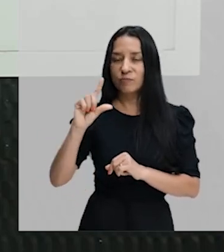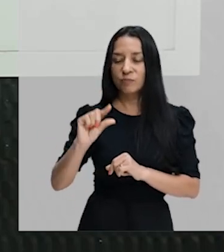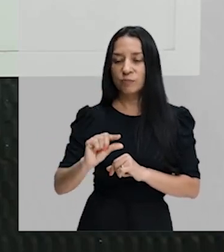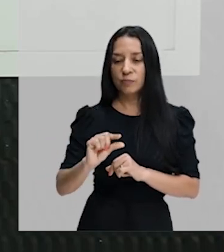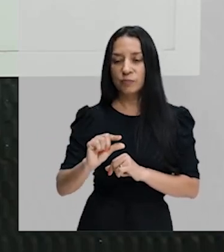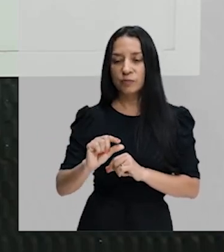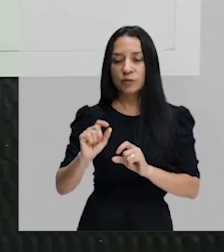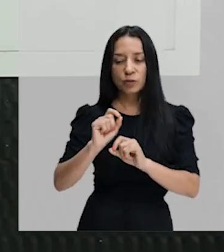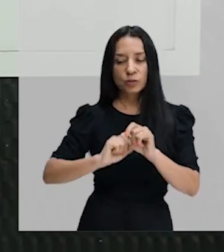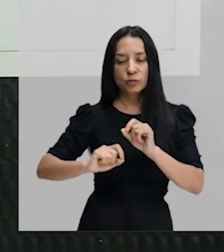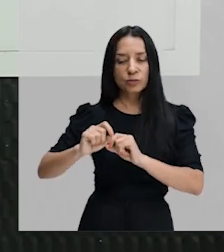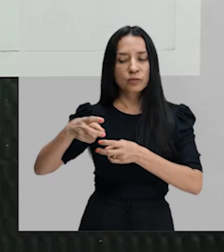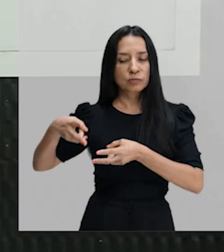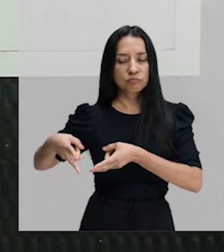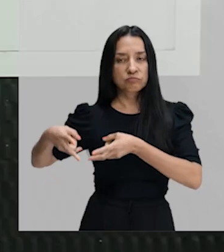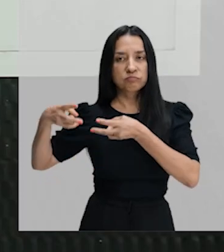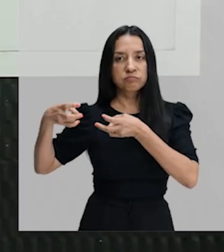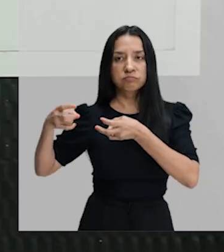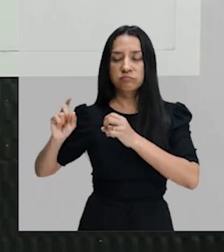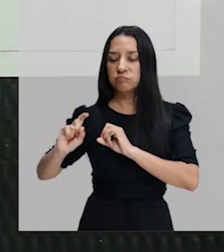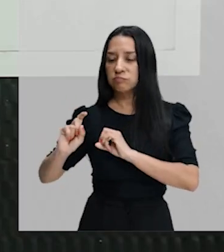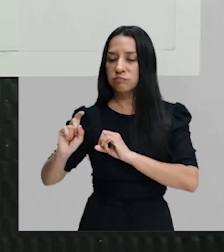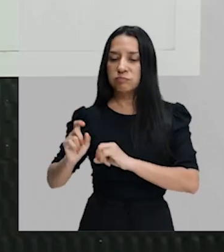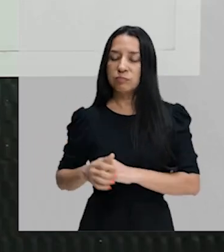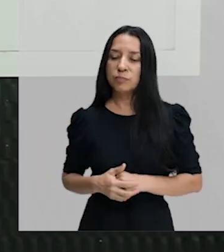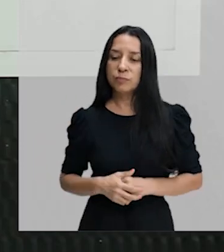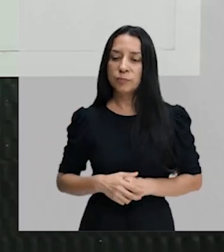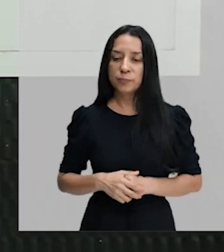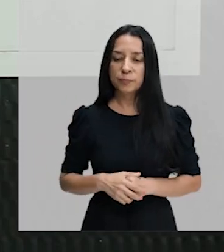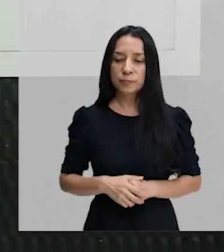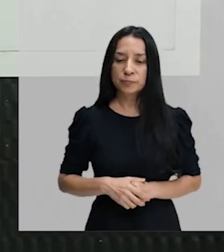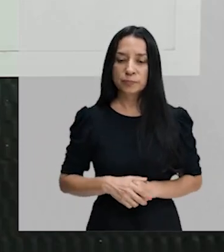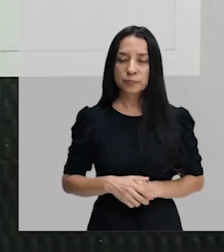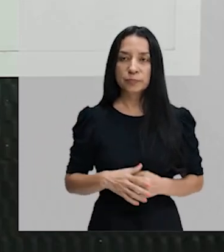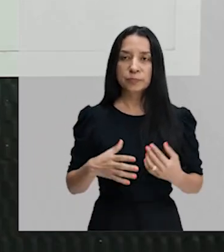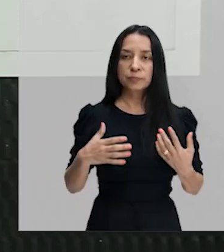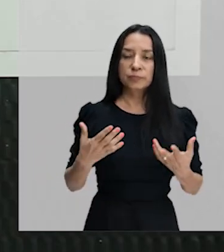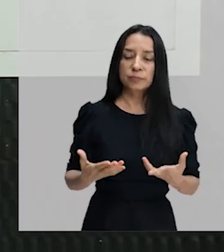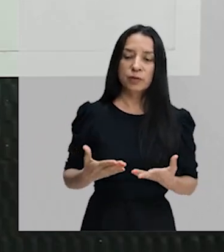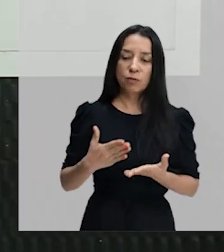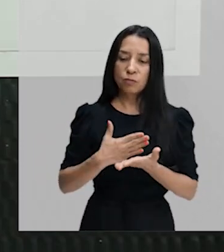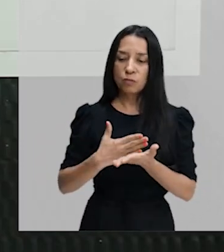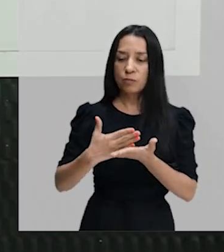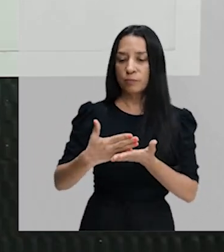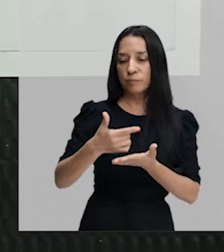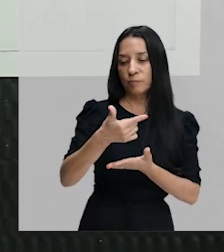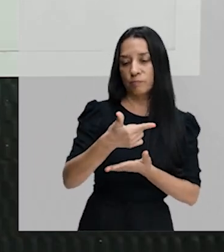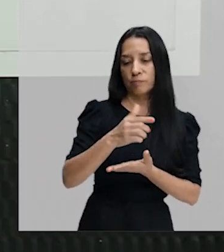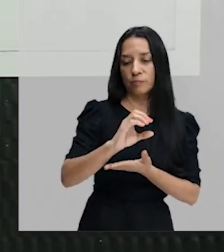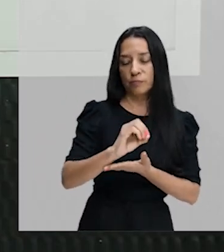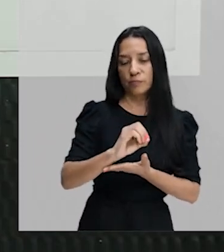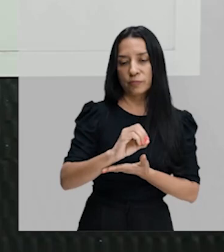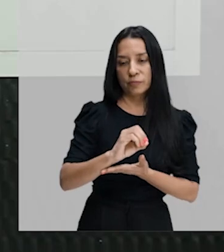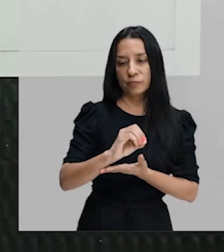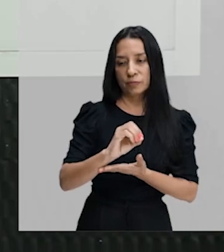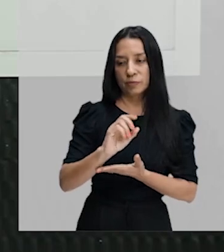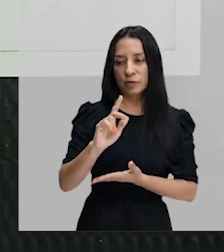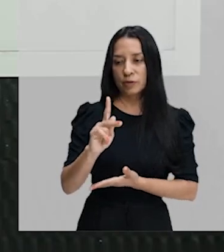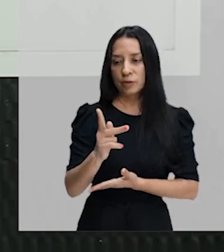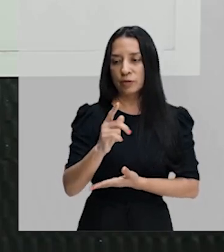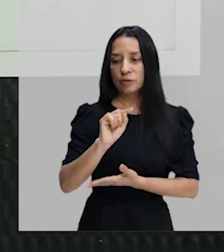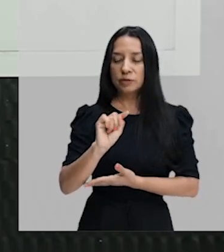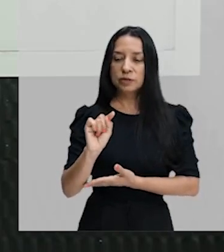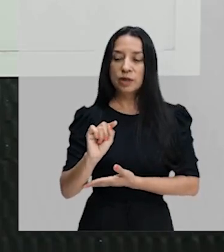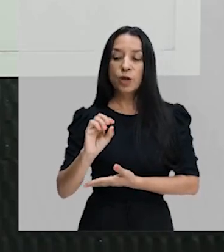que os nossos ouvidos não são capazes de captar Tá ok então a partir de 20 Hertz Ok